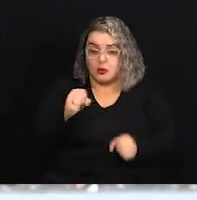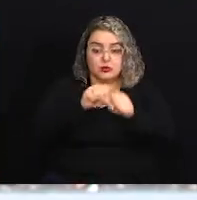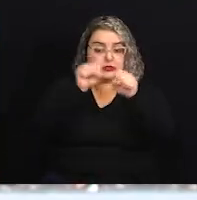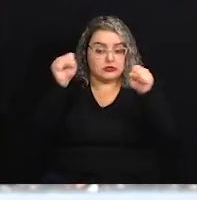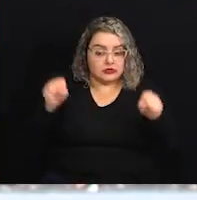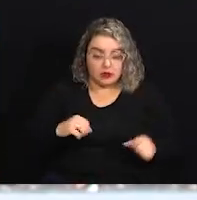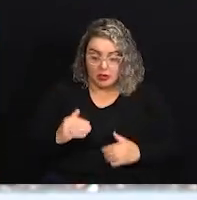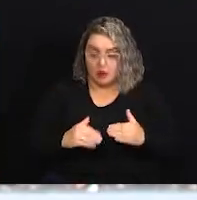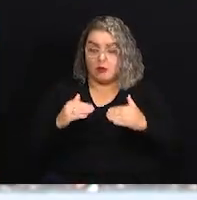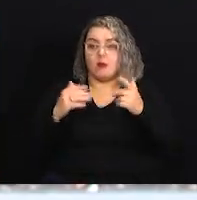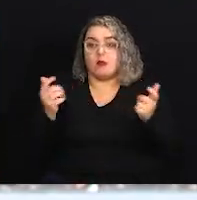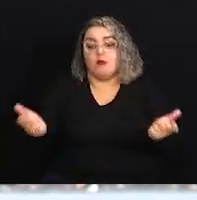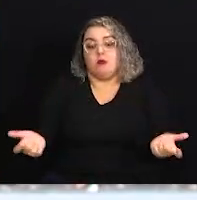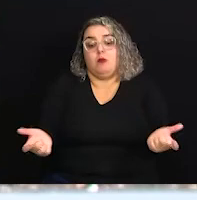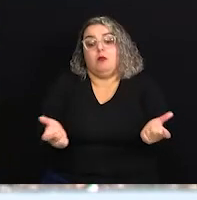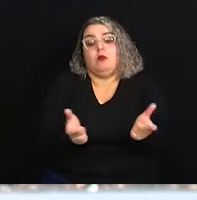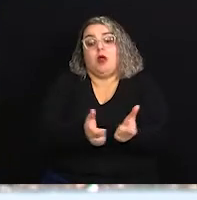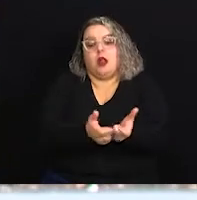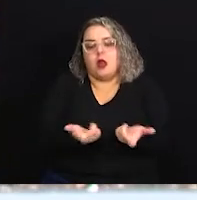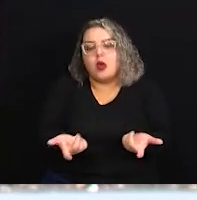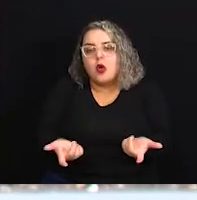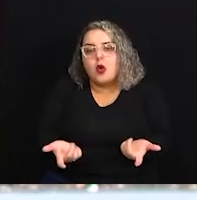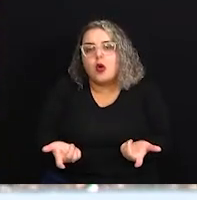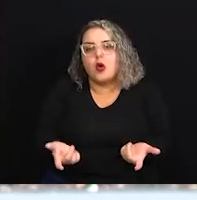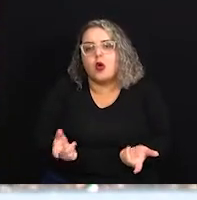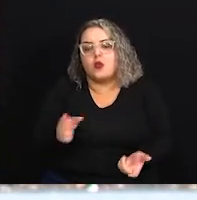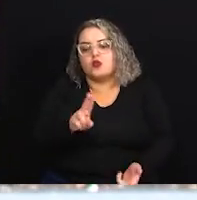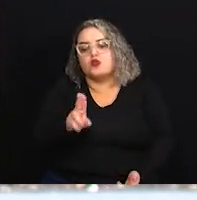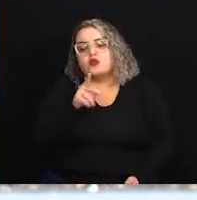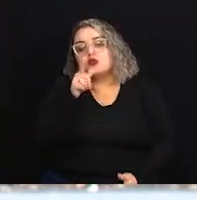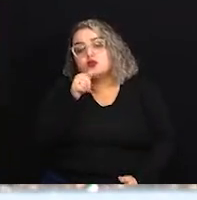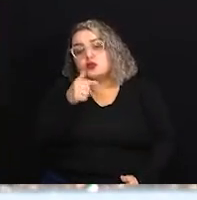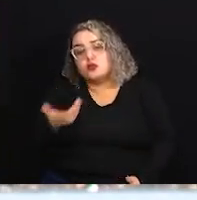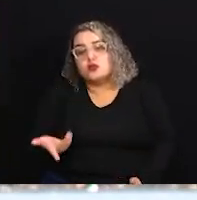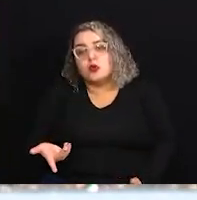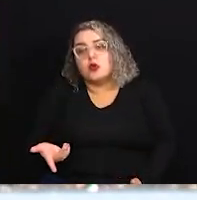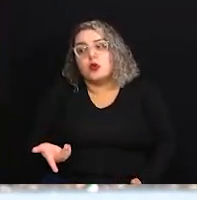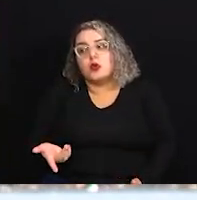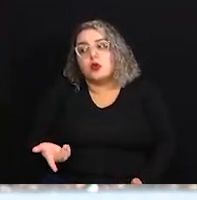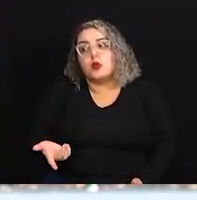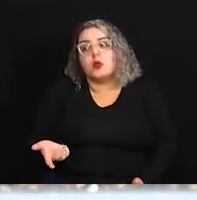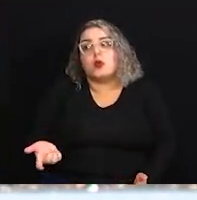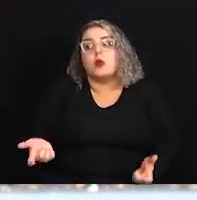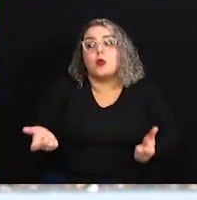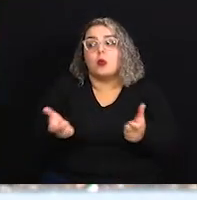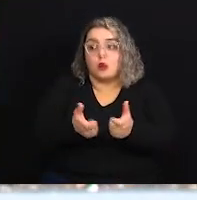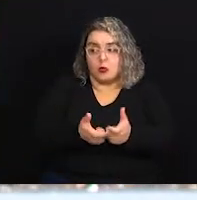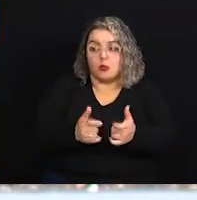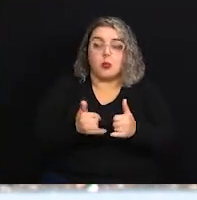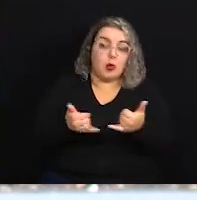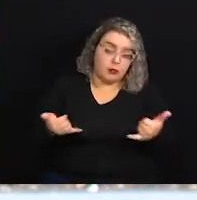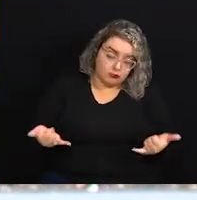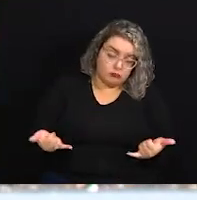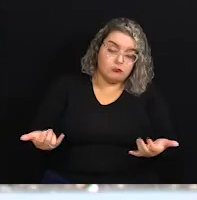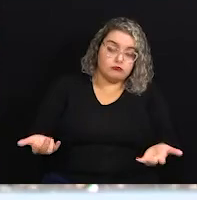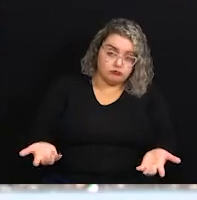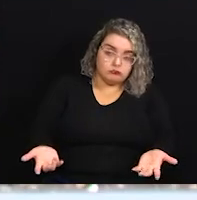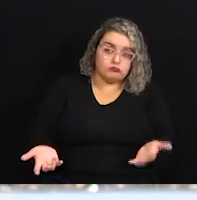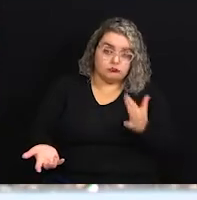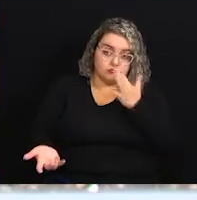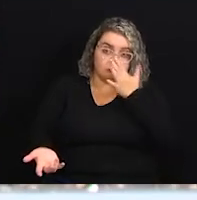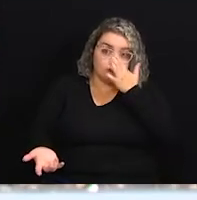ter sistemas de produção que demandem uma menor quantidade de água e que demandem menor quantidade